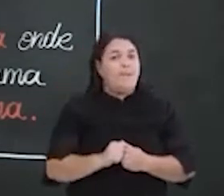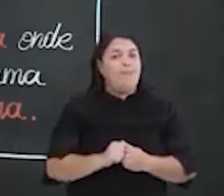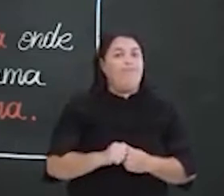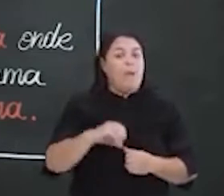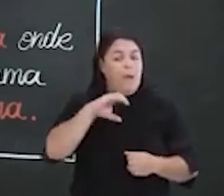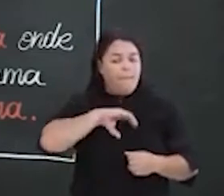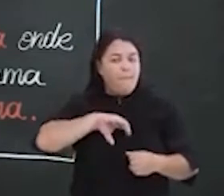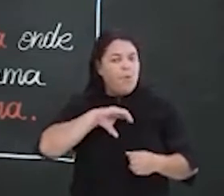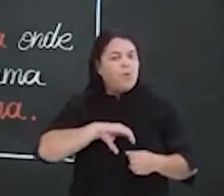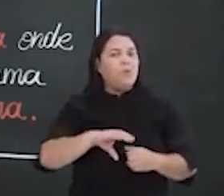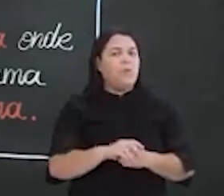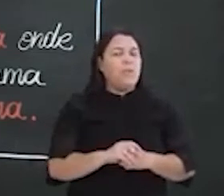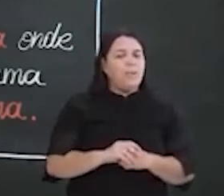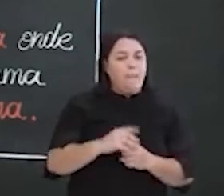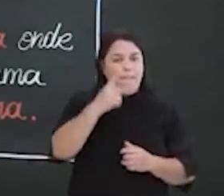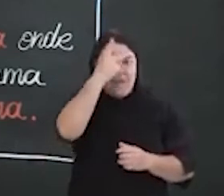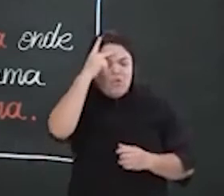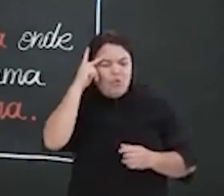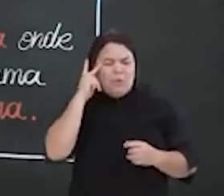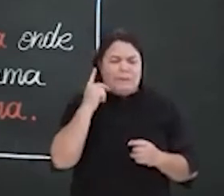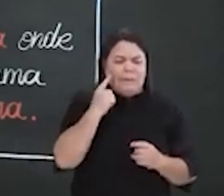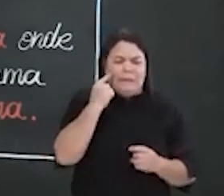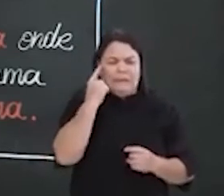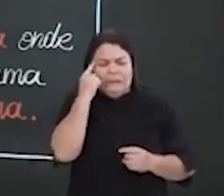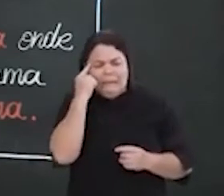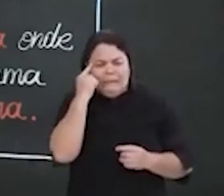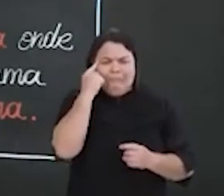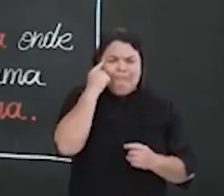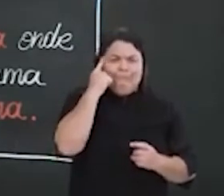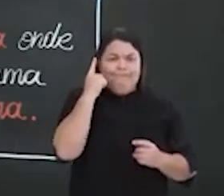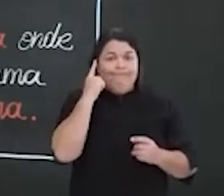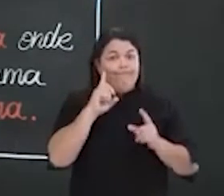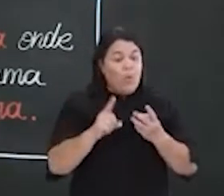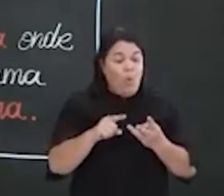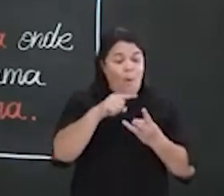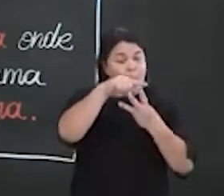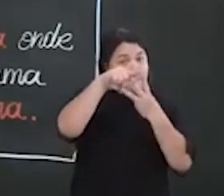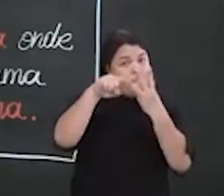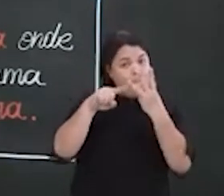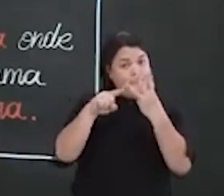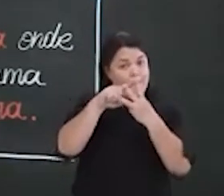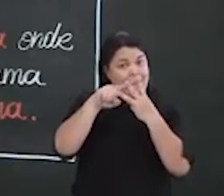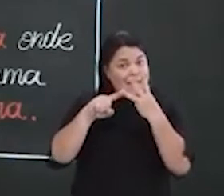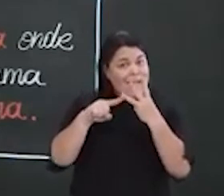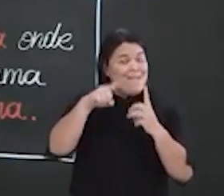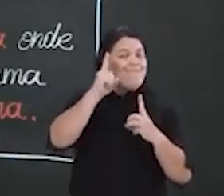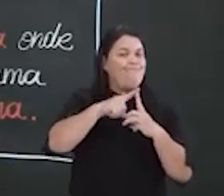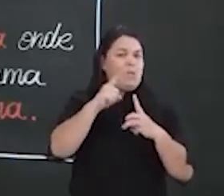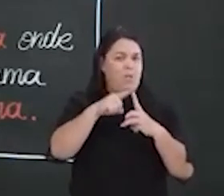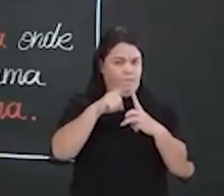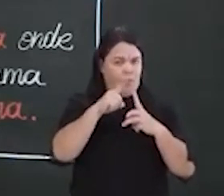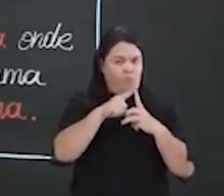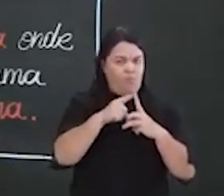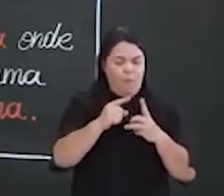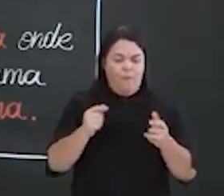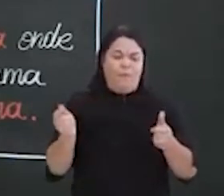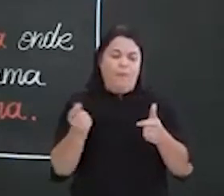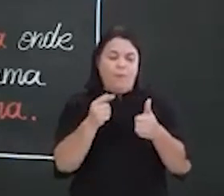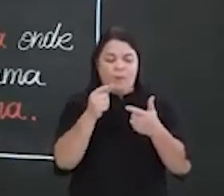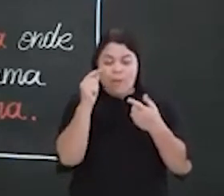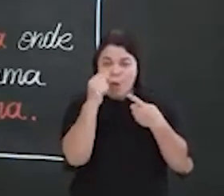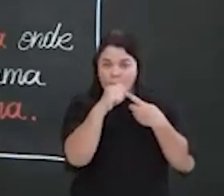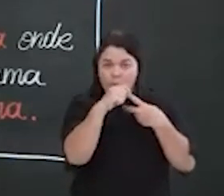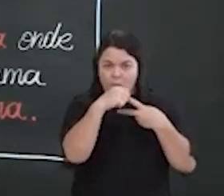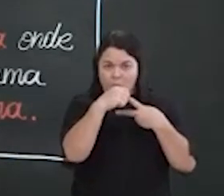dúvida, especialmente o grau comparativo, porque existem 3 tipos de graus comparativos. Vamos aprender cada um deles